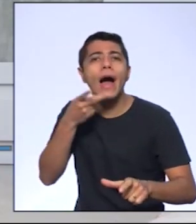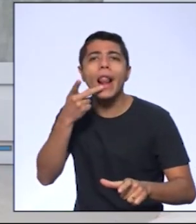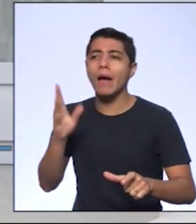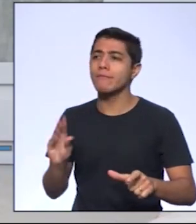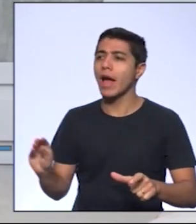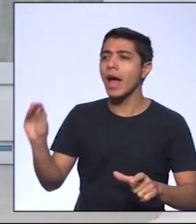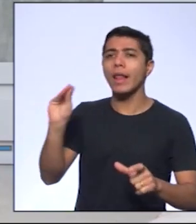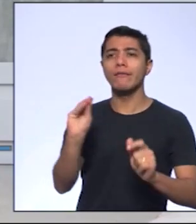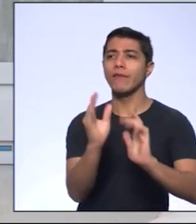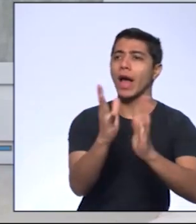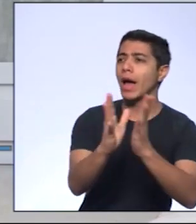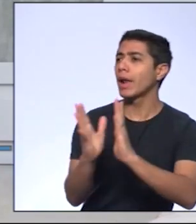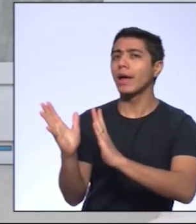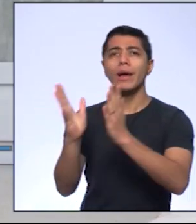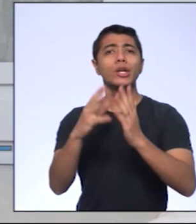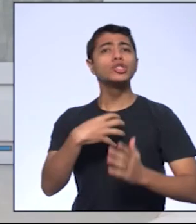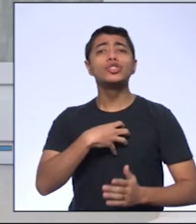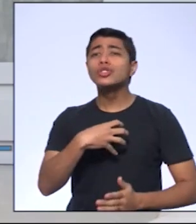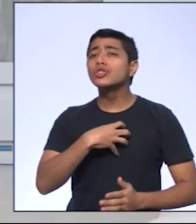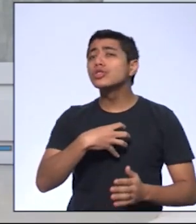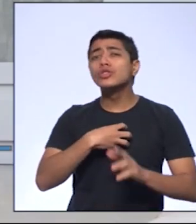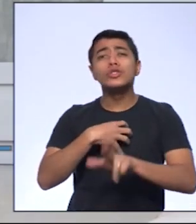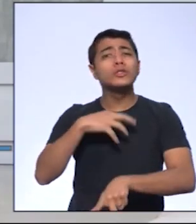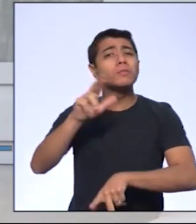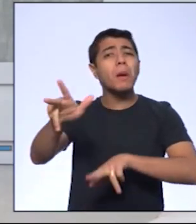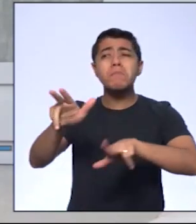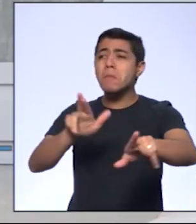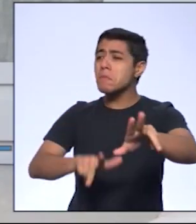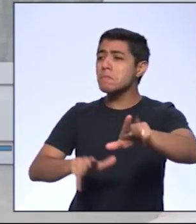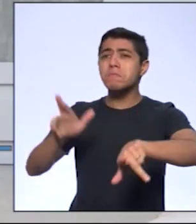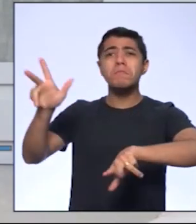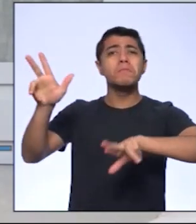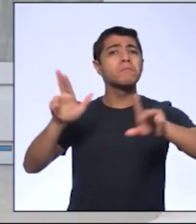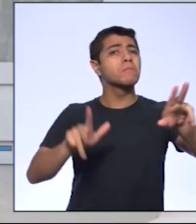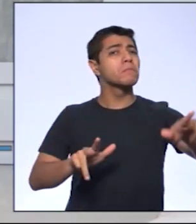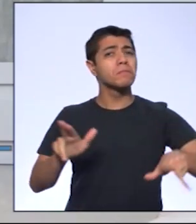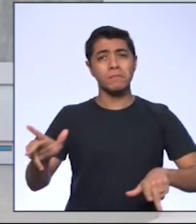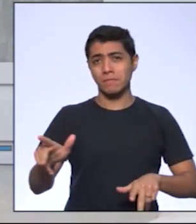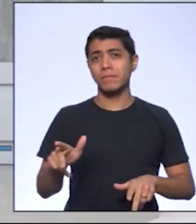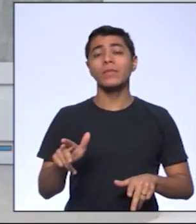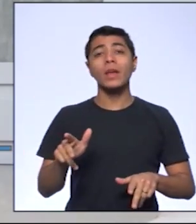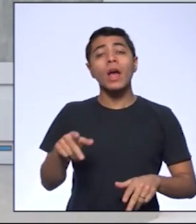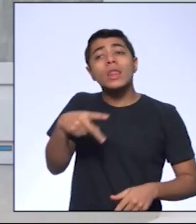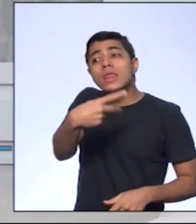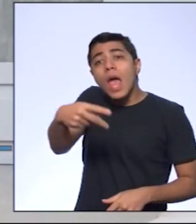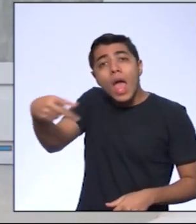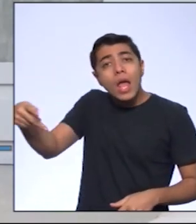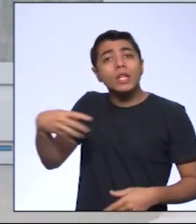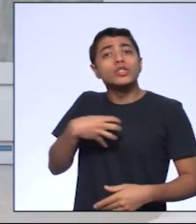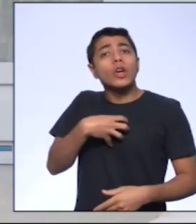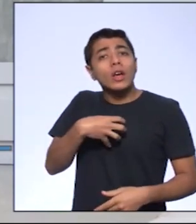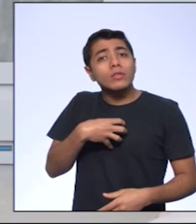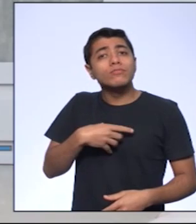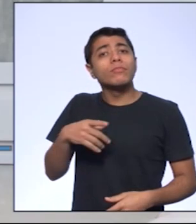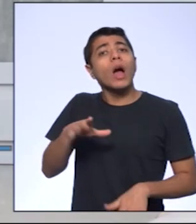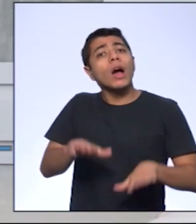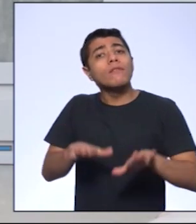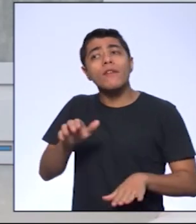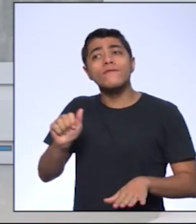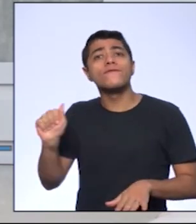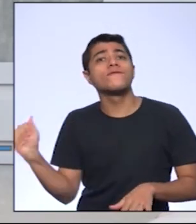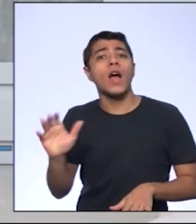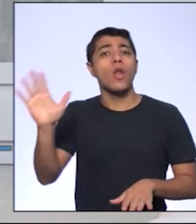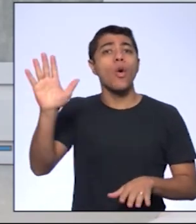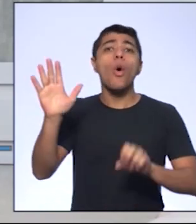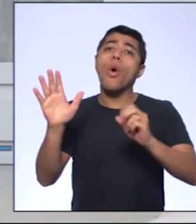vai observar que essas diferenças, elas não são nem valorizadas, nem desprestigiadas. Elas serão